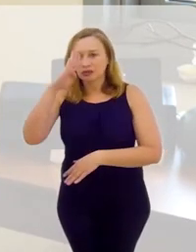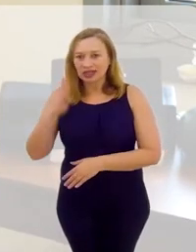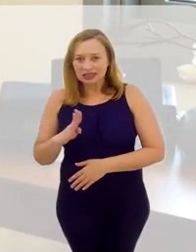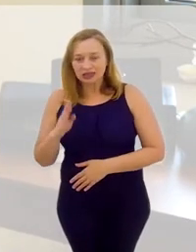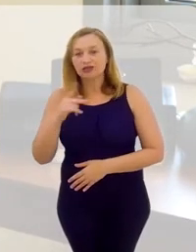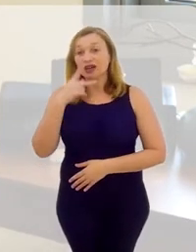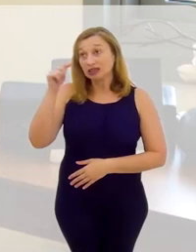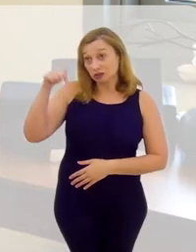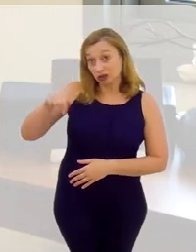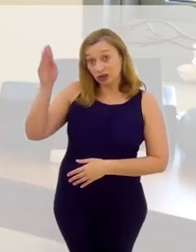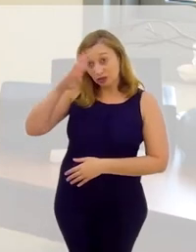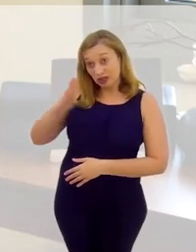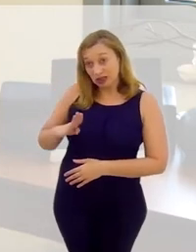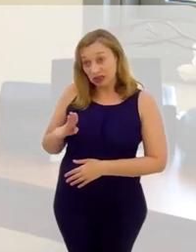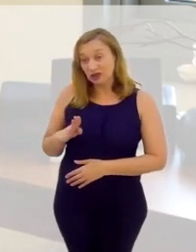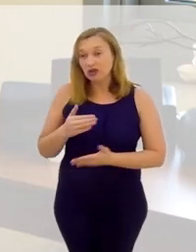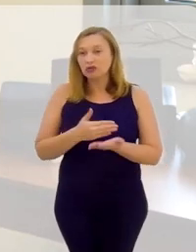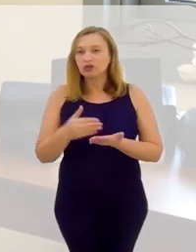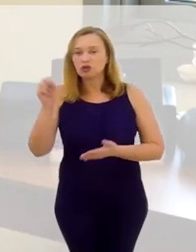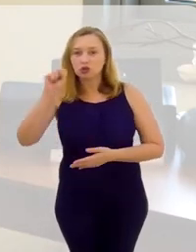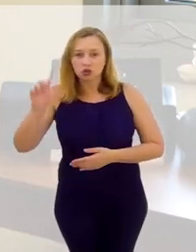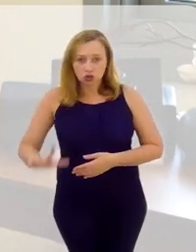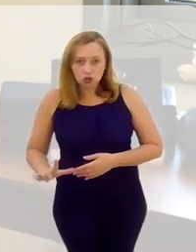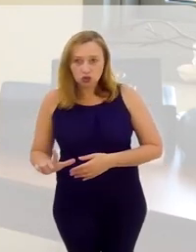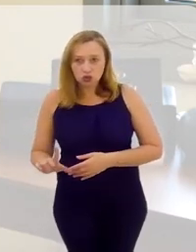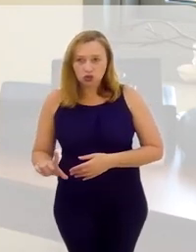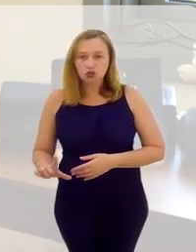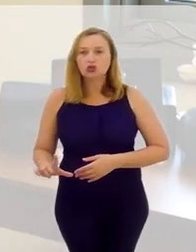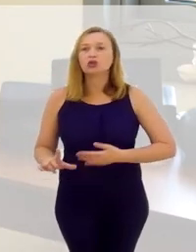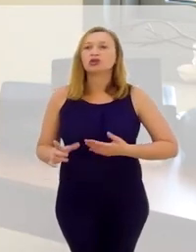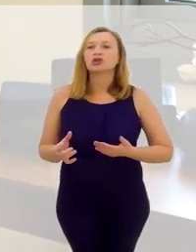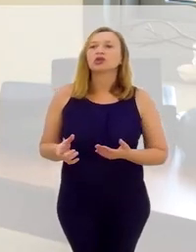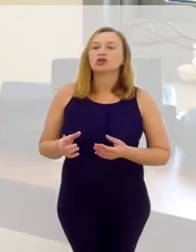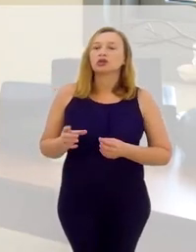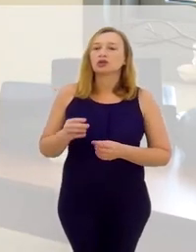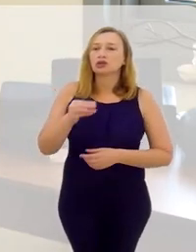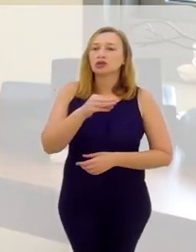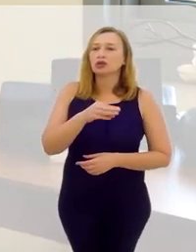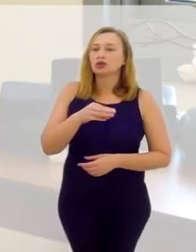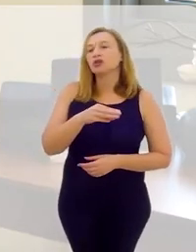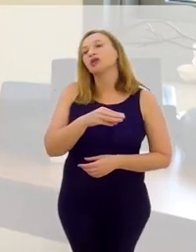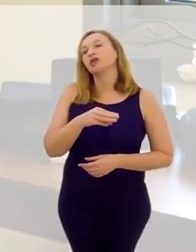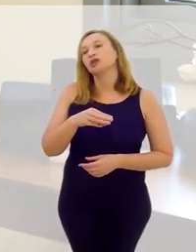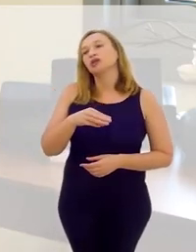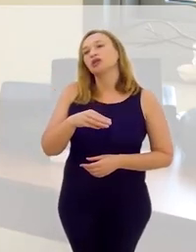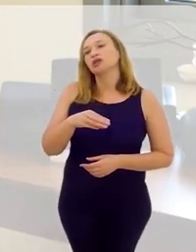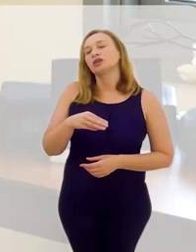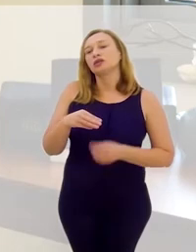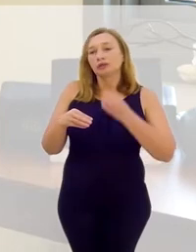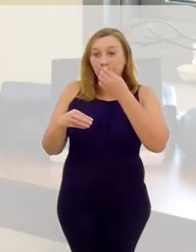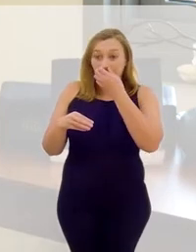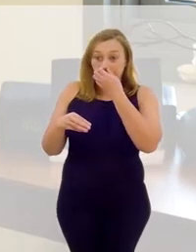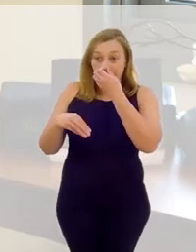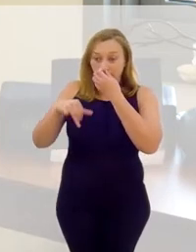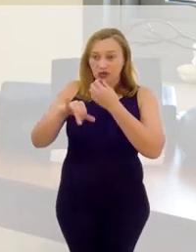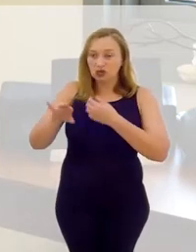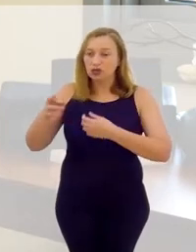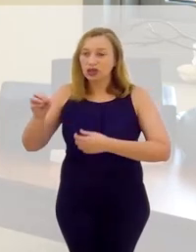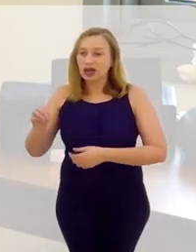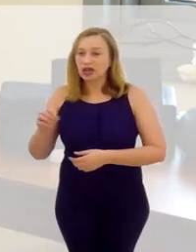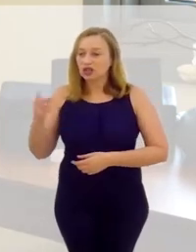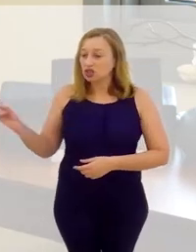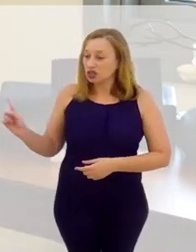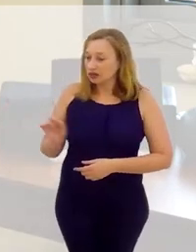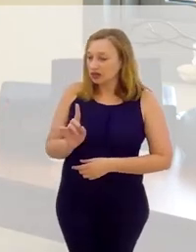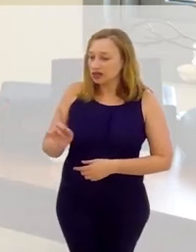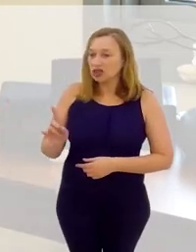começou aqui no Brasil, falando do Brasil, ela começou na região sul. E os missionários que vinham para cá, eles tinham